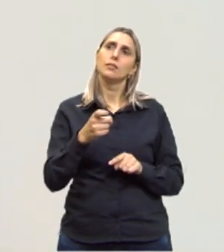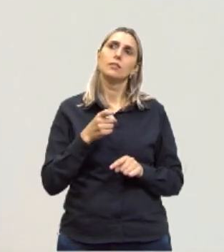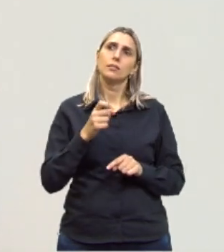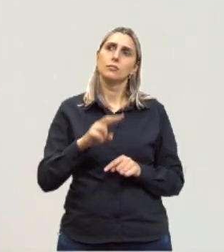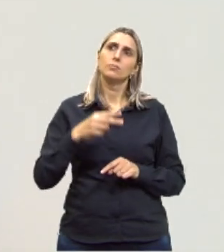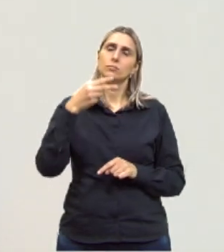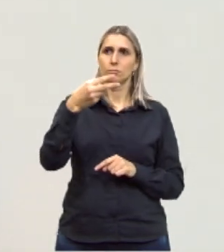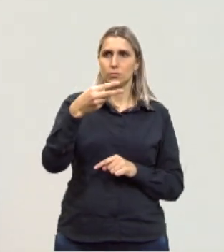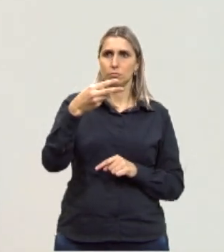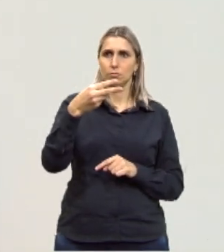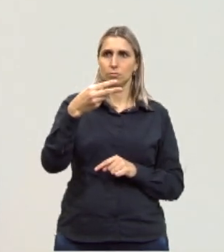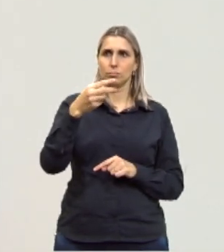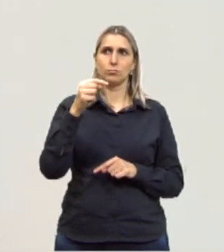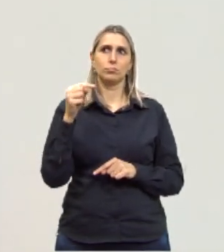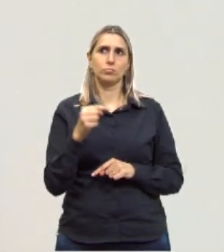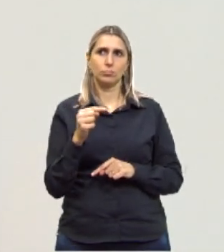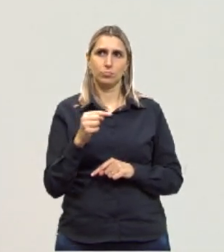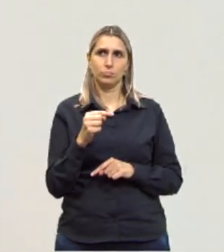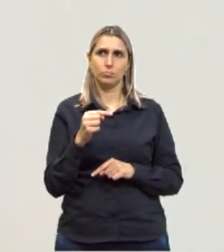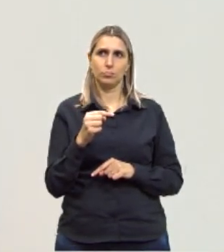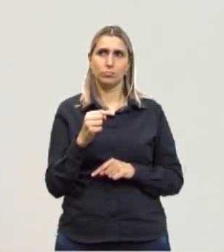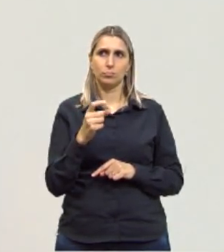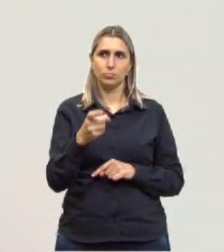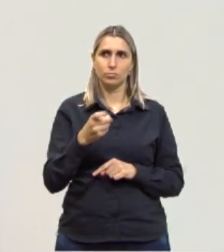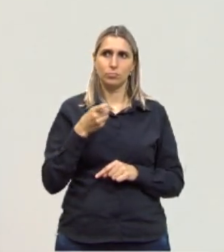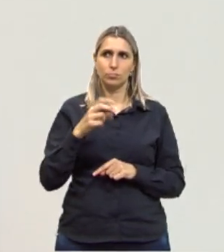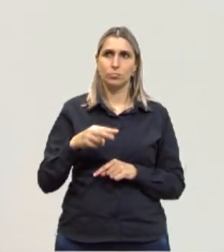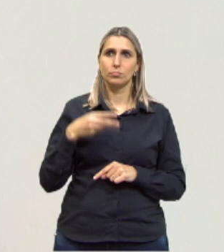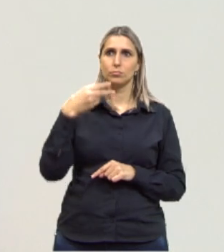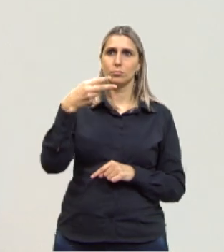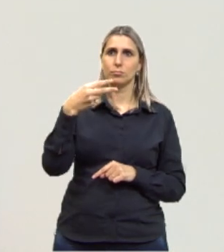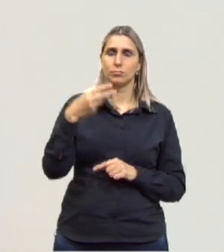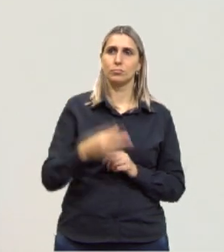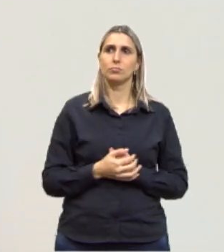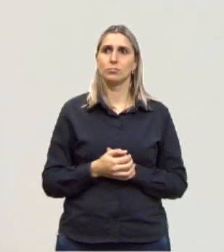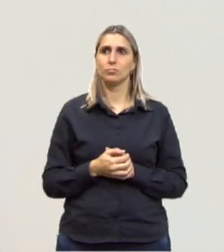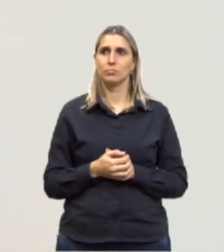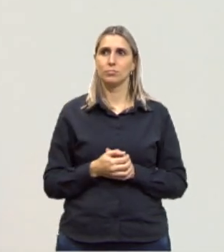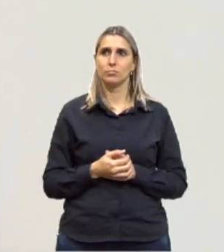quadrado, menos x ao quadrado.